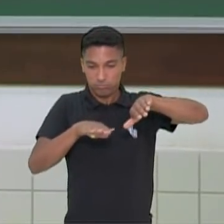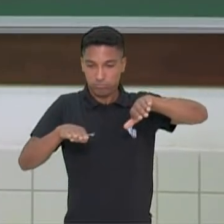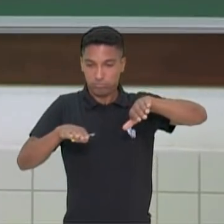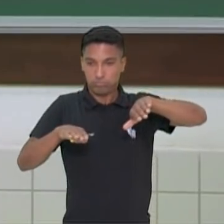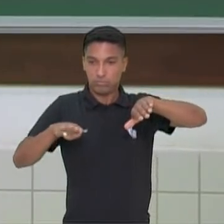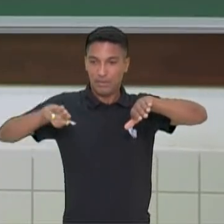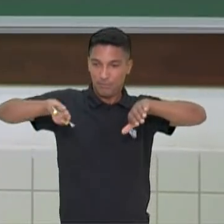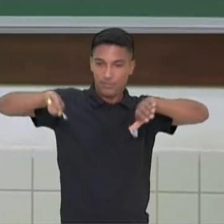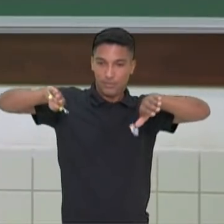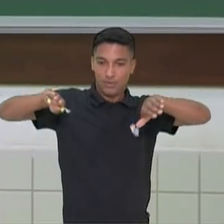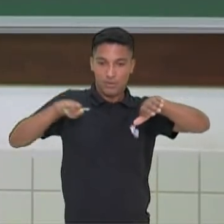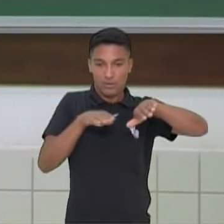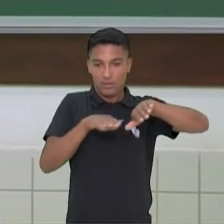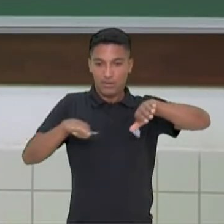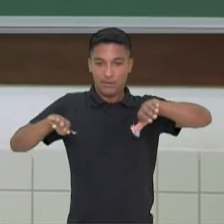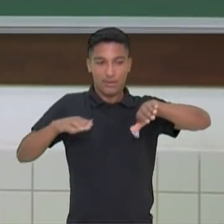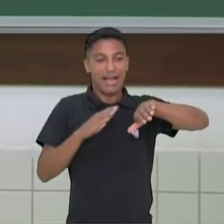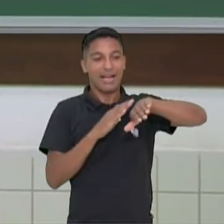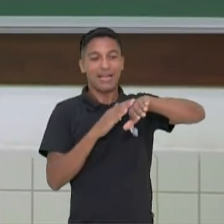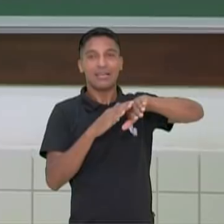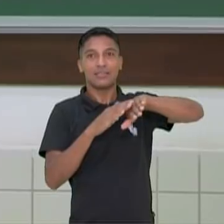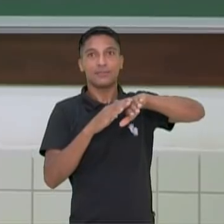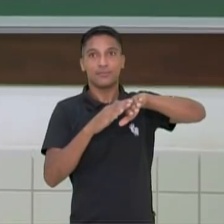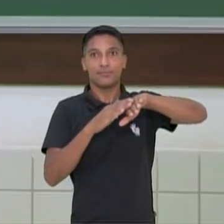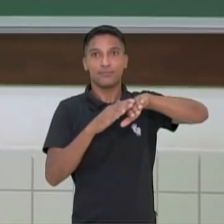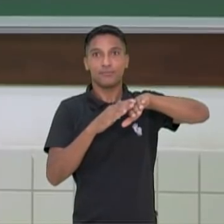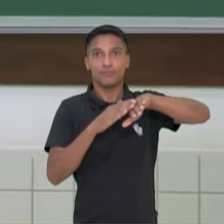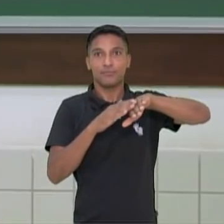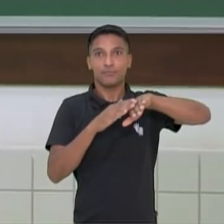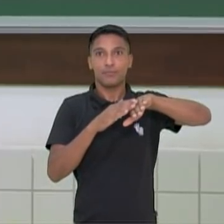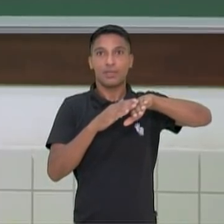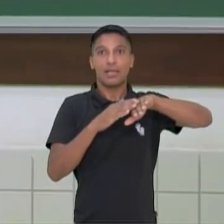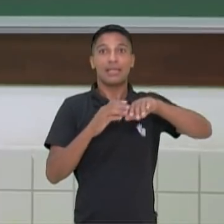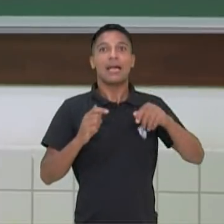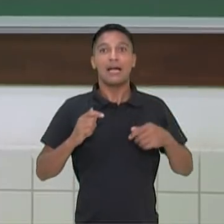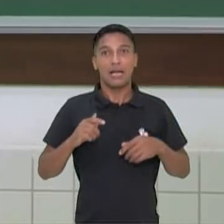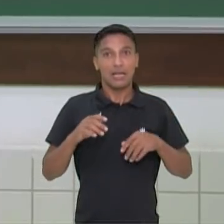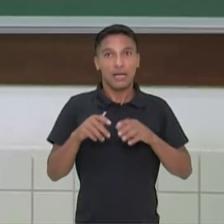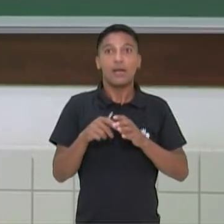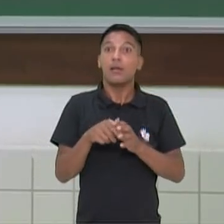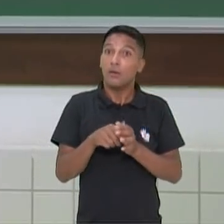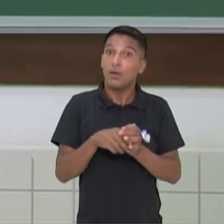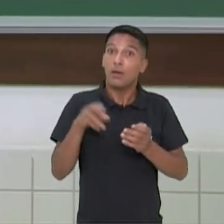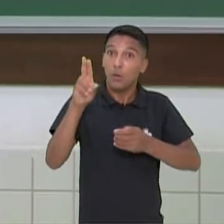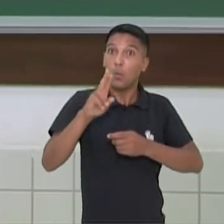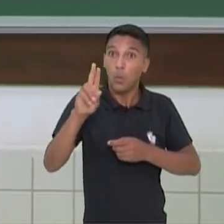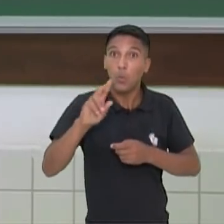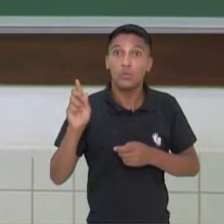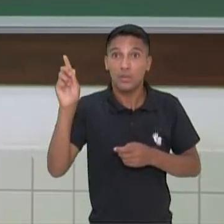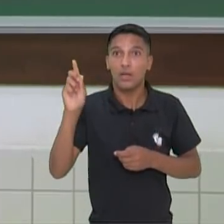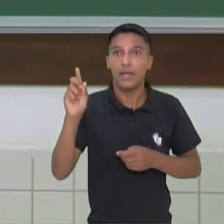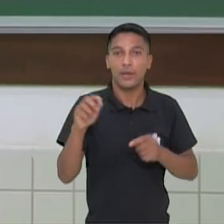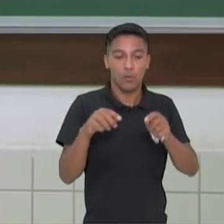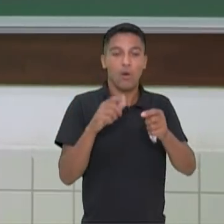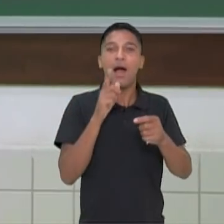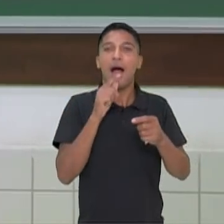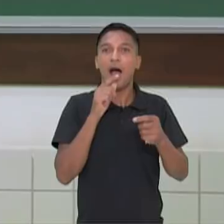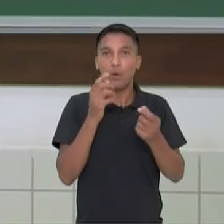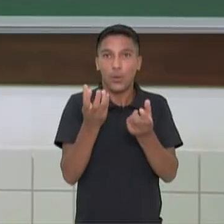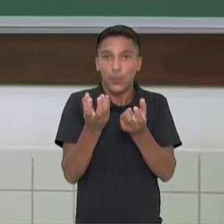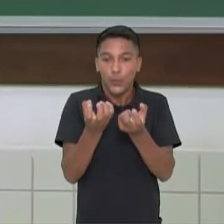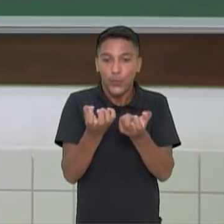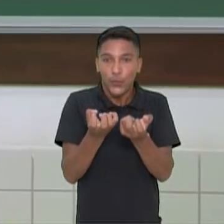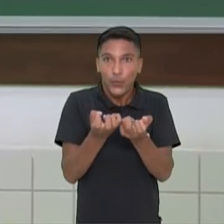né, que tinham piscinas vazias, né, e usavam as piscinas como rampas de skate.